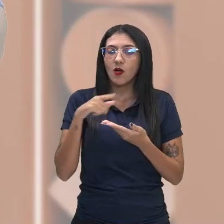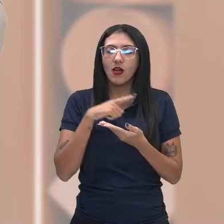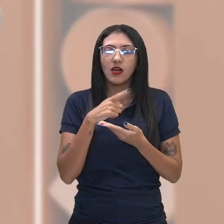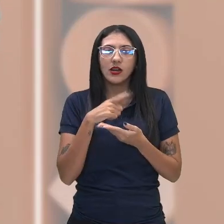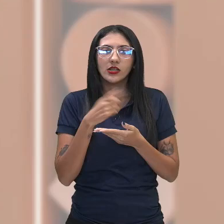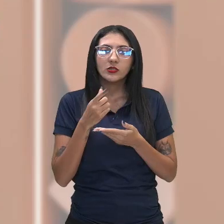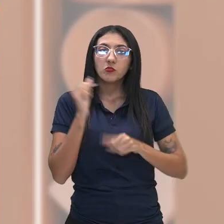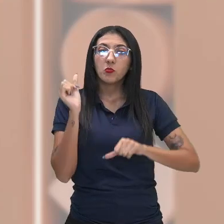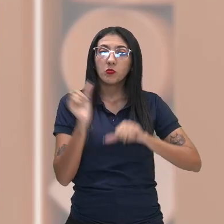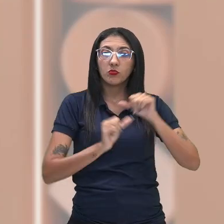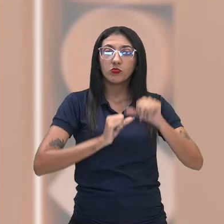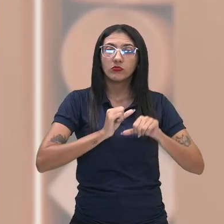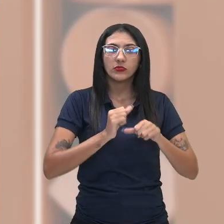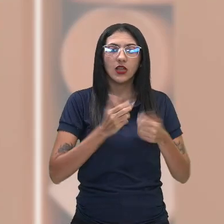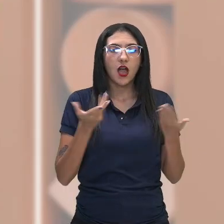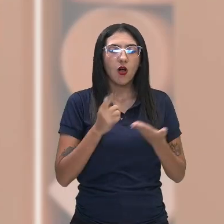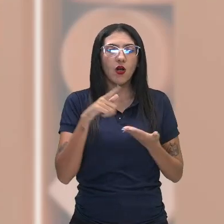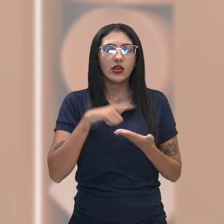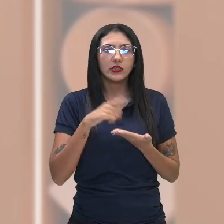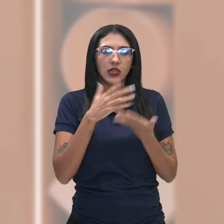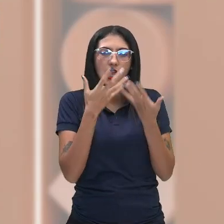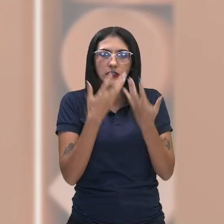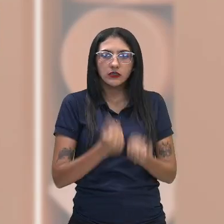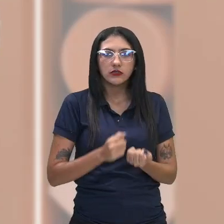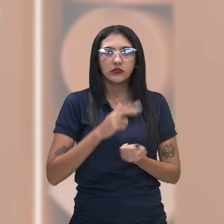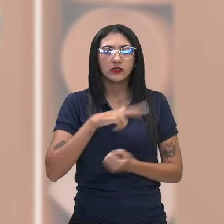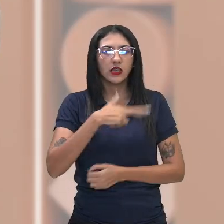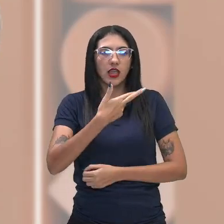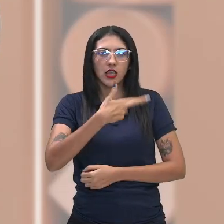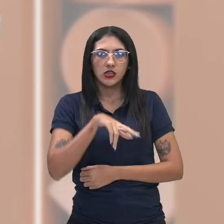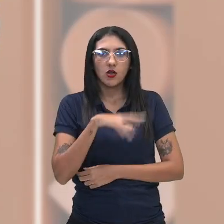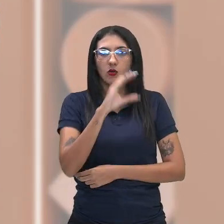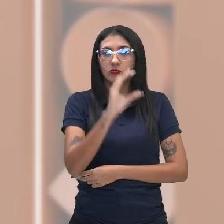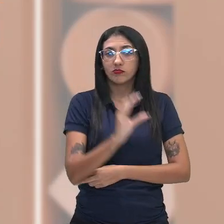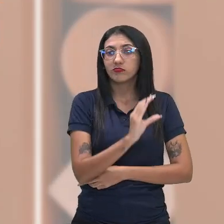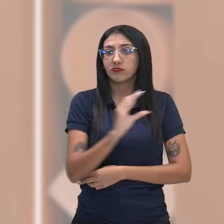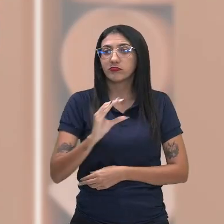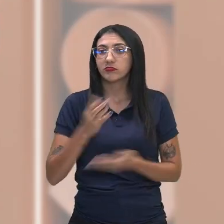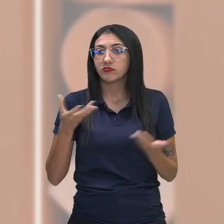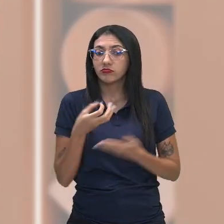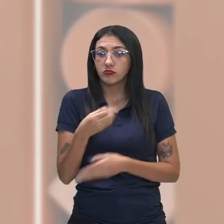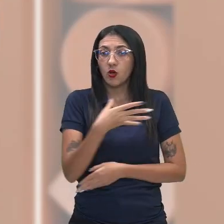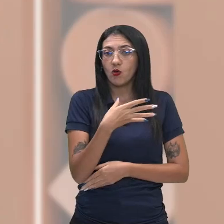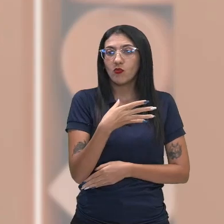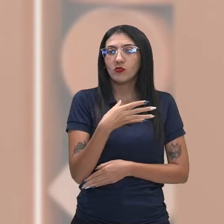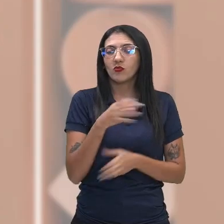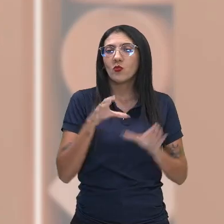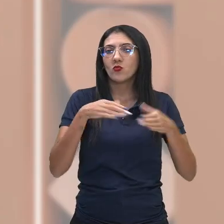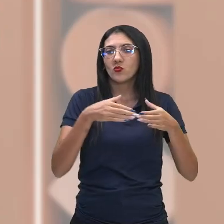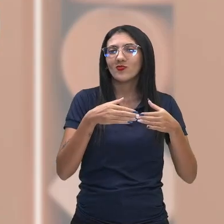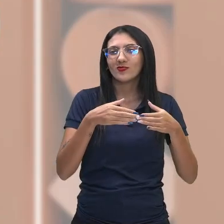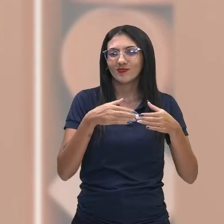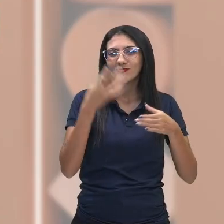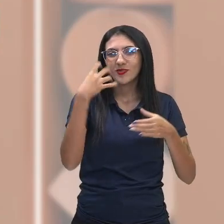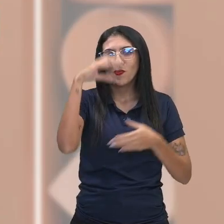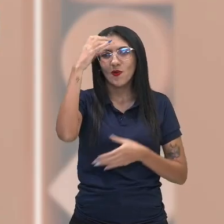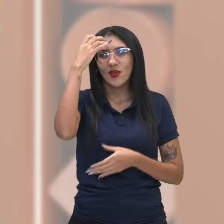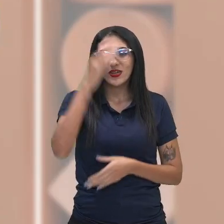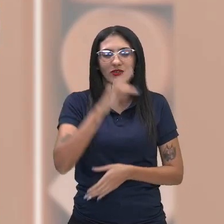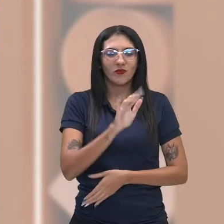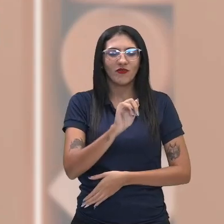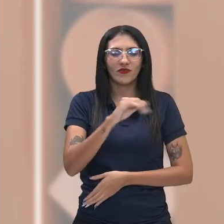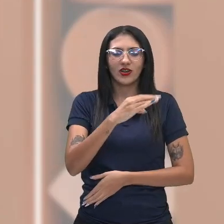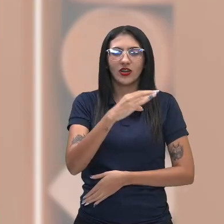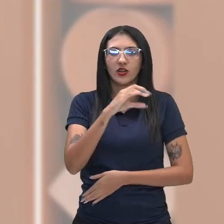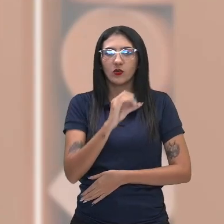convertidos ao cristianismo, dando origem a novas dinastias, como por exemplo o Reino Franco, a dinastia Merovingia,